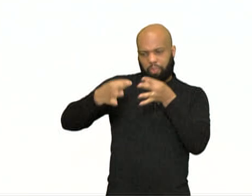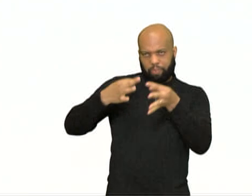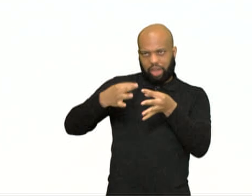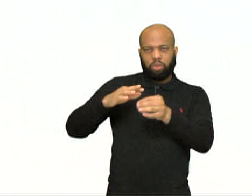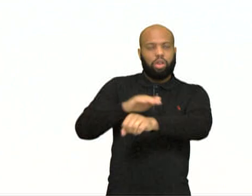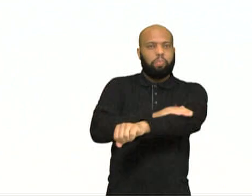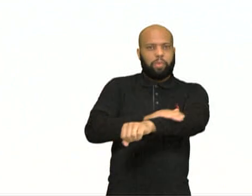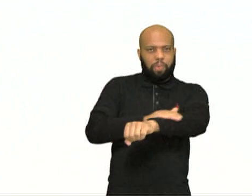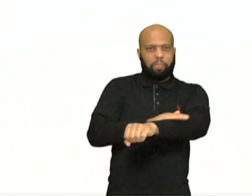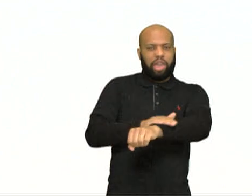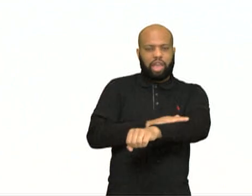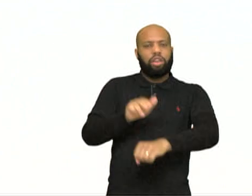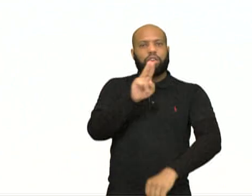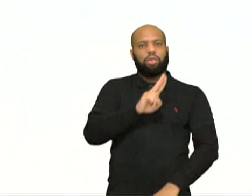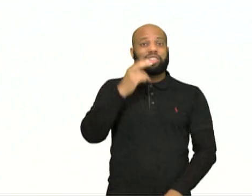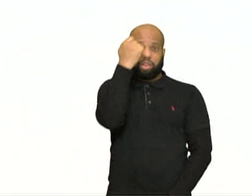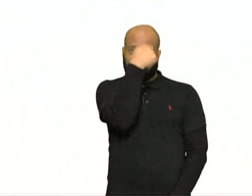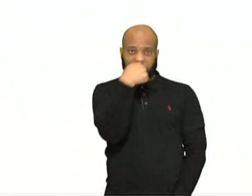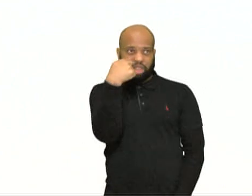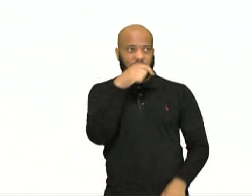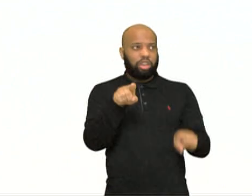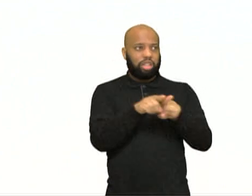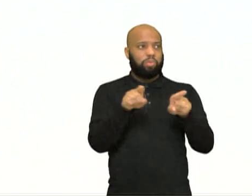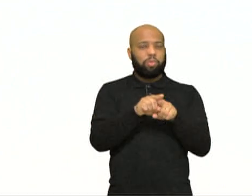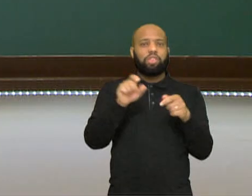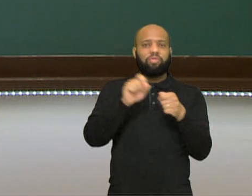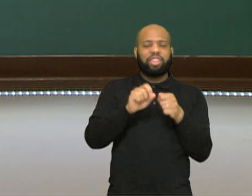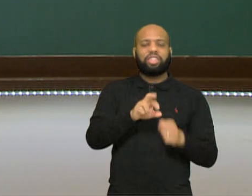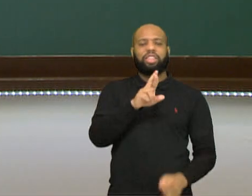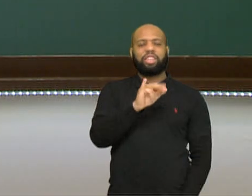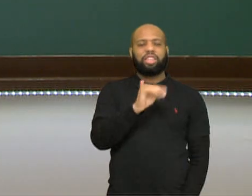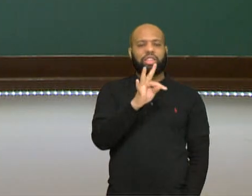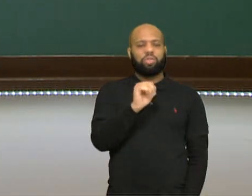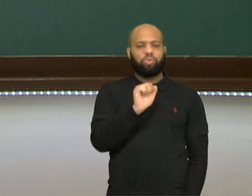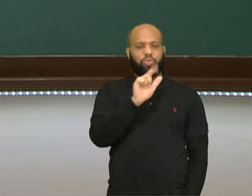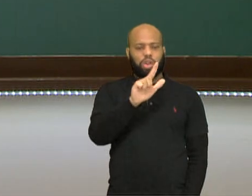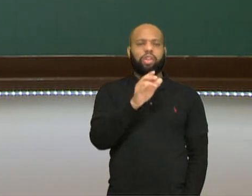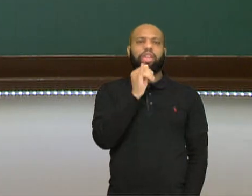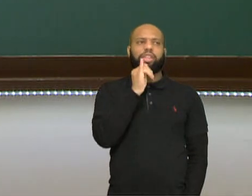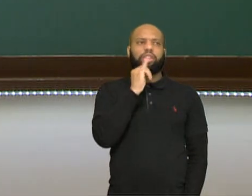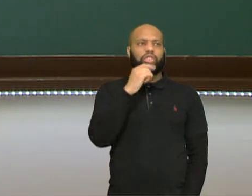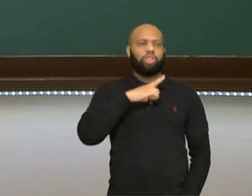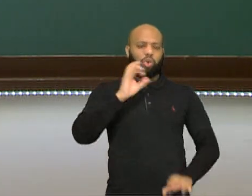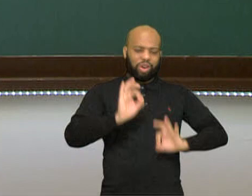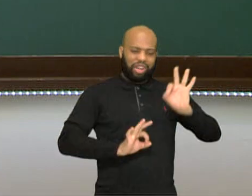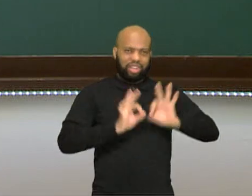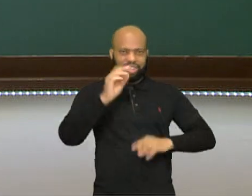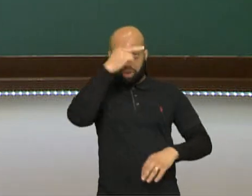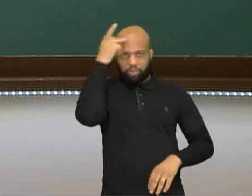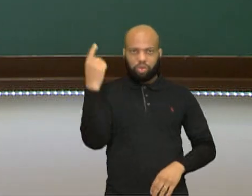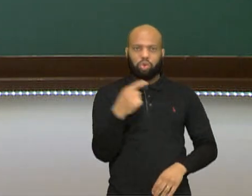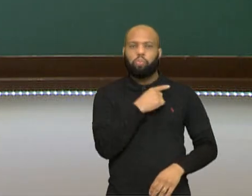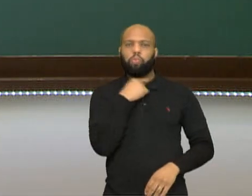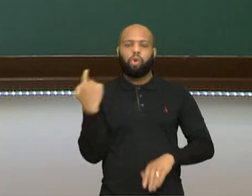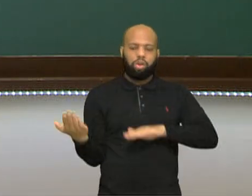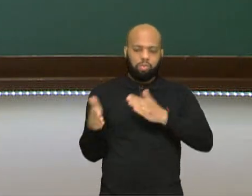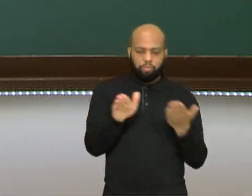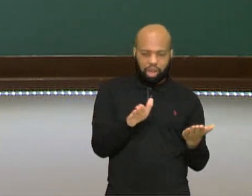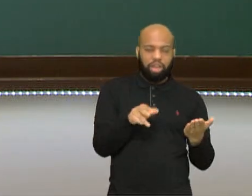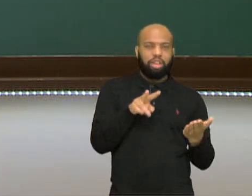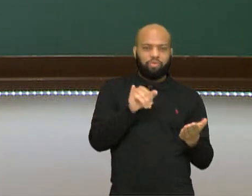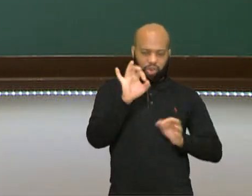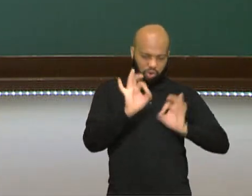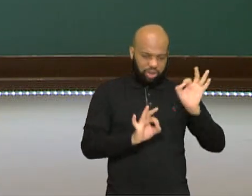pele através da maquiagem, eles faziam também rituais de passagem, né, então para fazer todo o preparo do corpo para a vida após morte